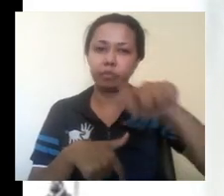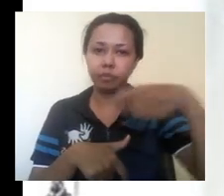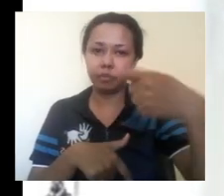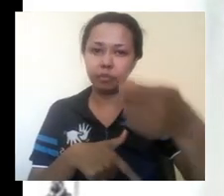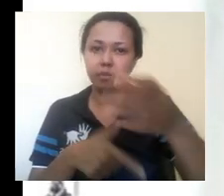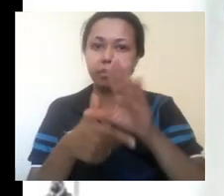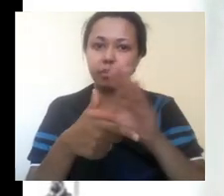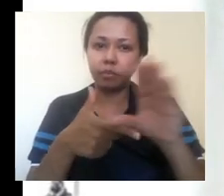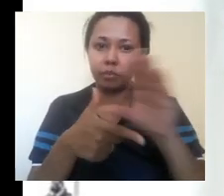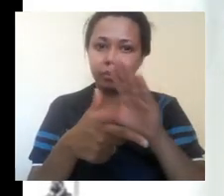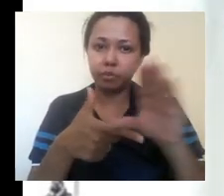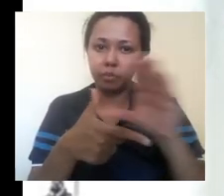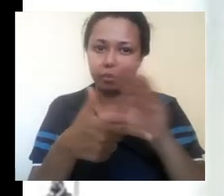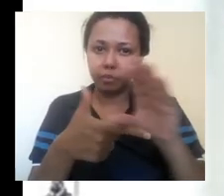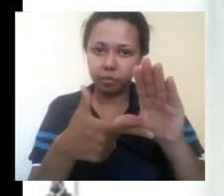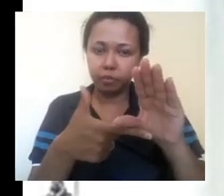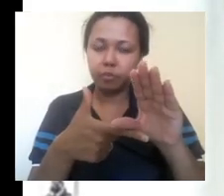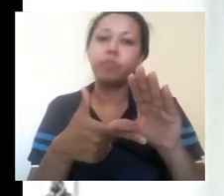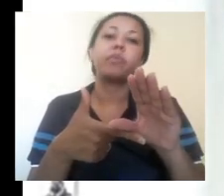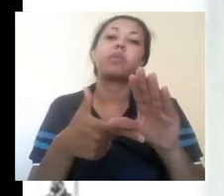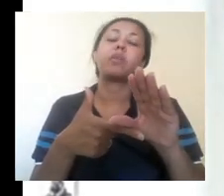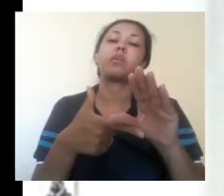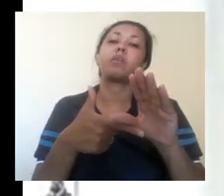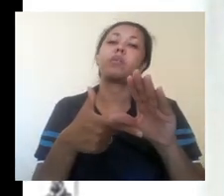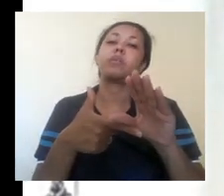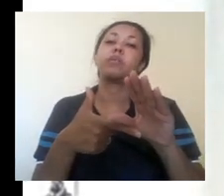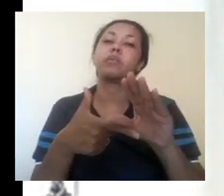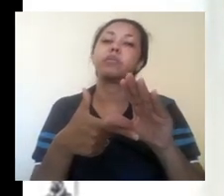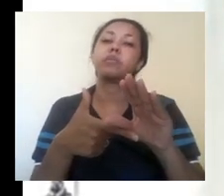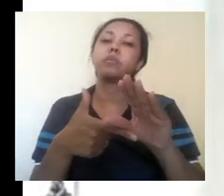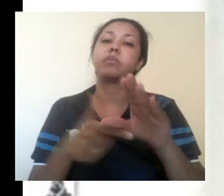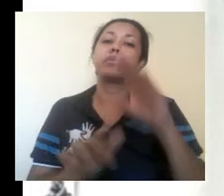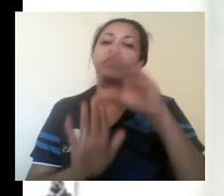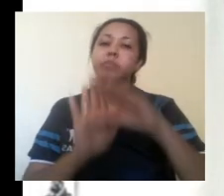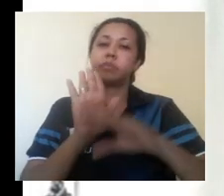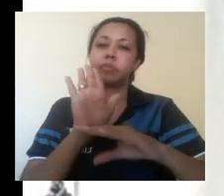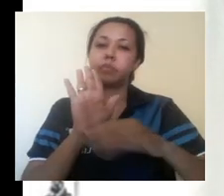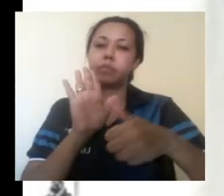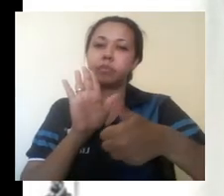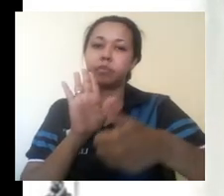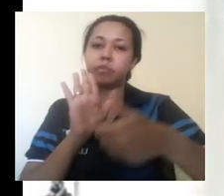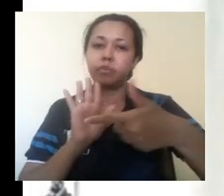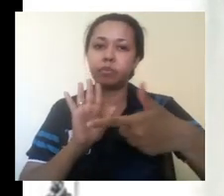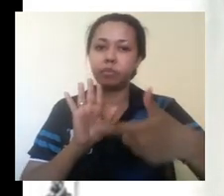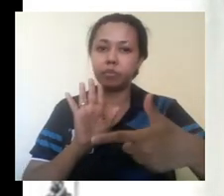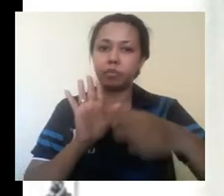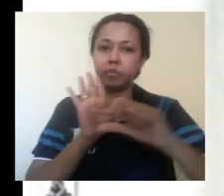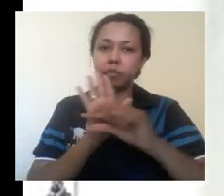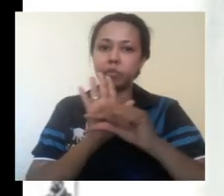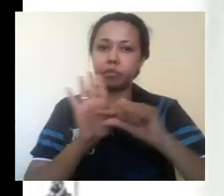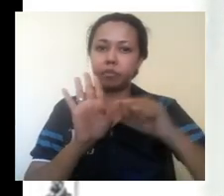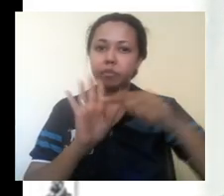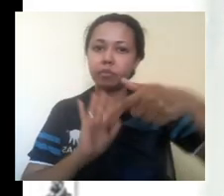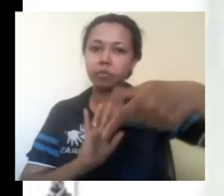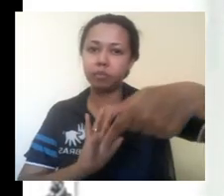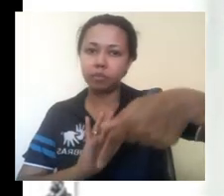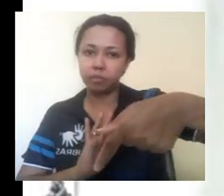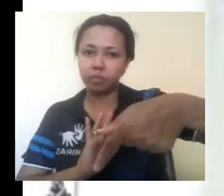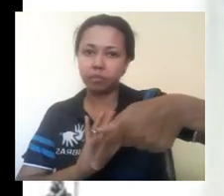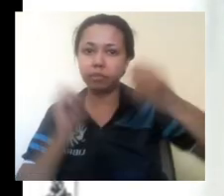os diferentes tipos de dons. E aí o versículo 7 diz assim, se alguém puder colocar, por favor,